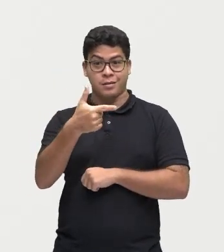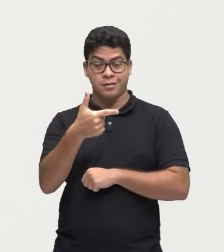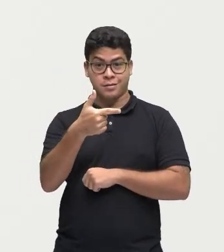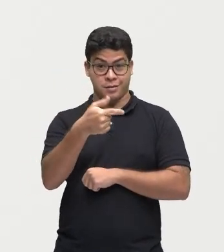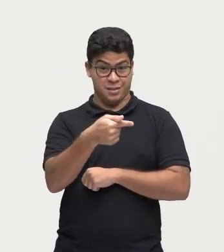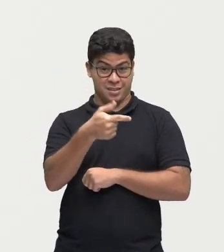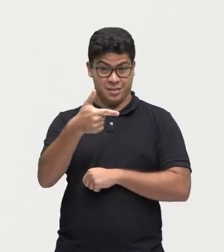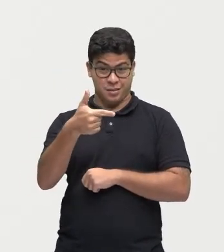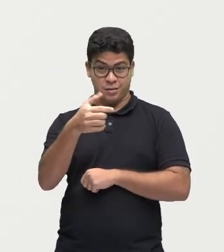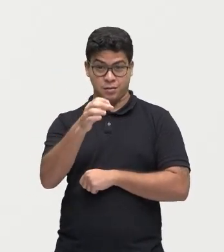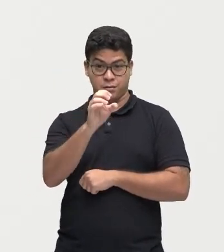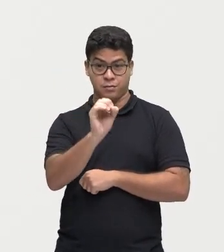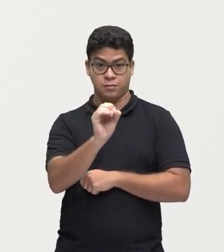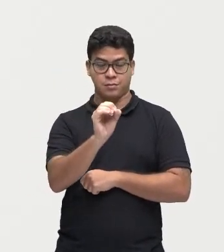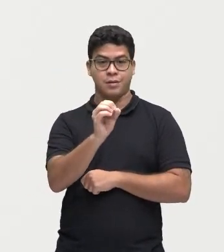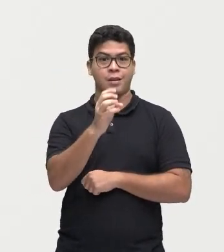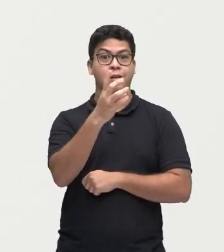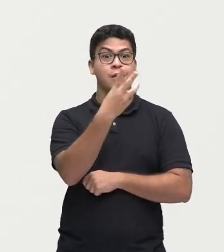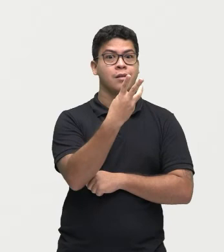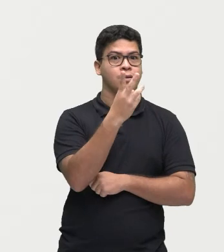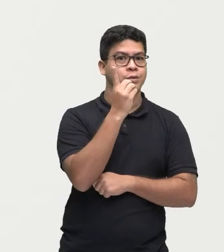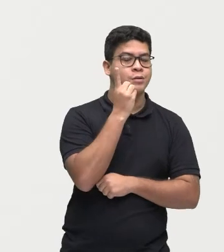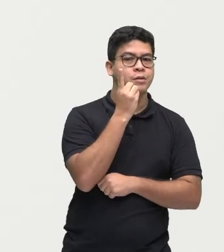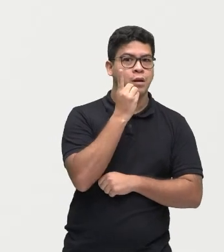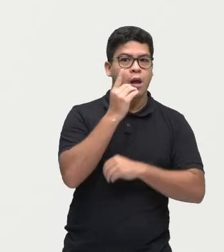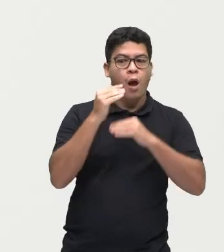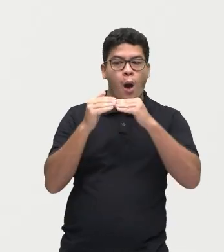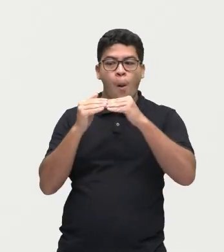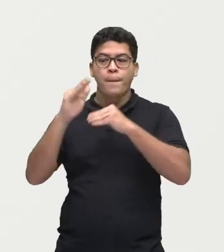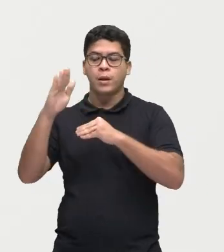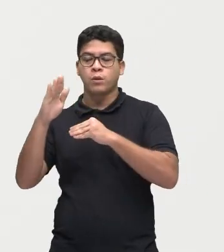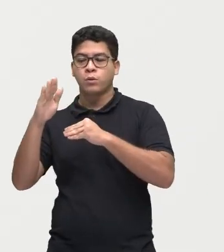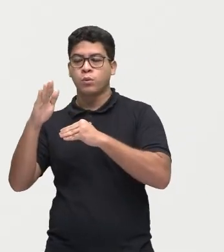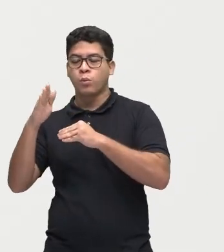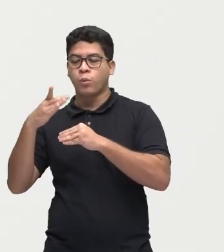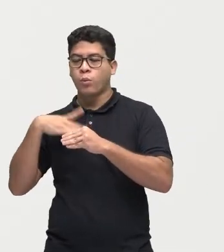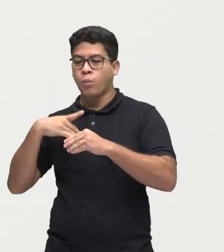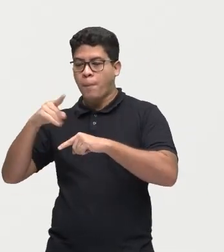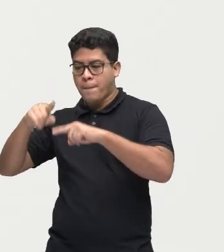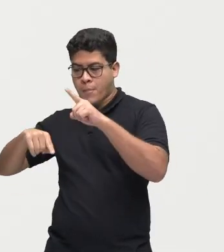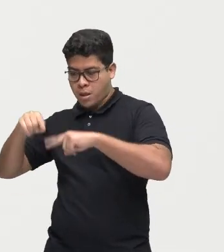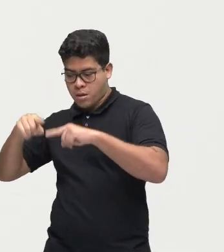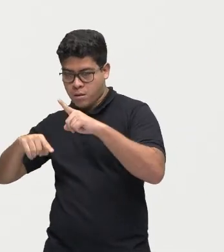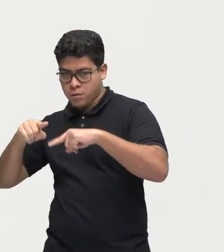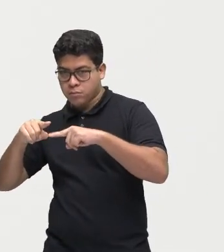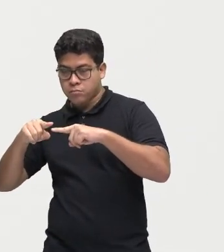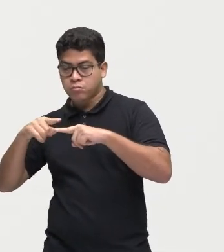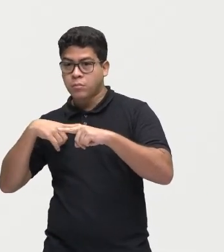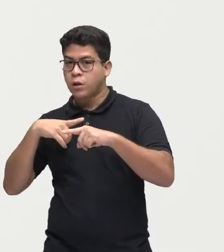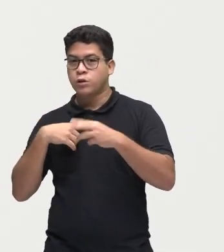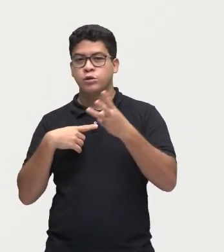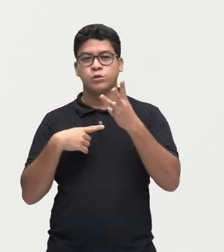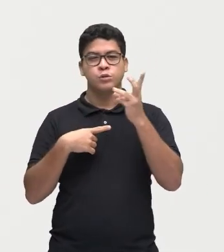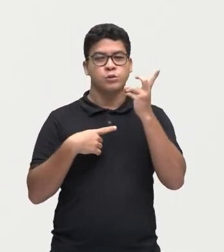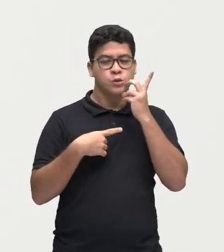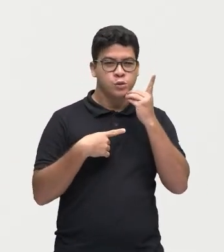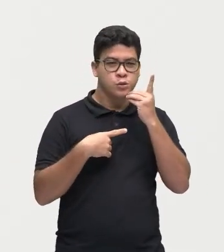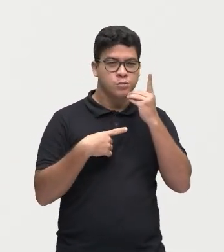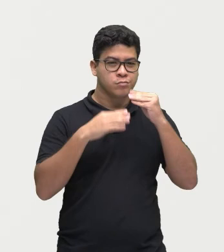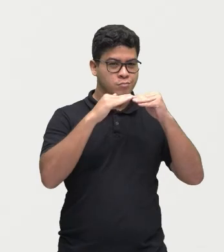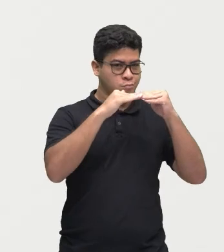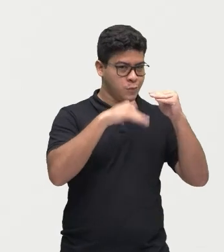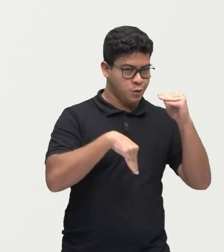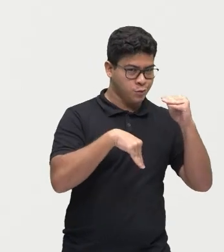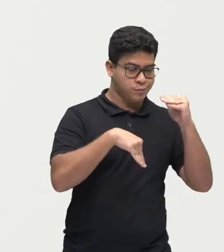720 peças em 3 dias. Então a gente aumentou a quantidade de peças e diminuiu a quantidade de dias. Então, analisando, a